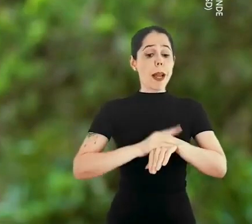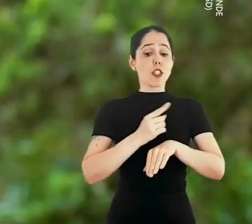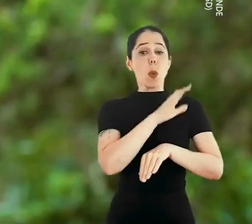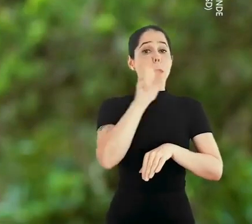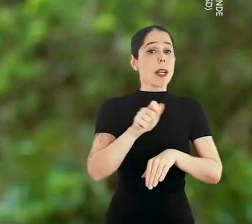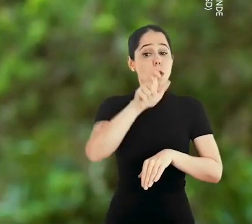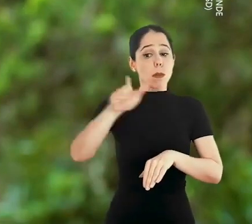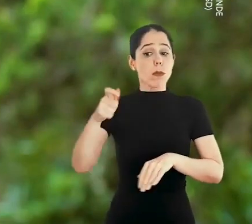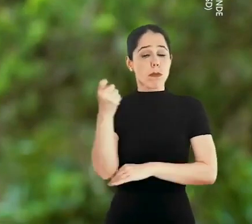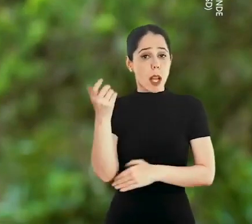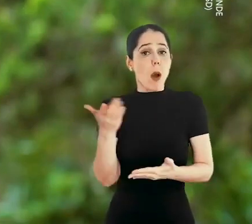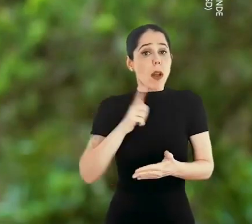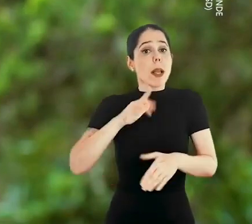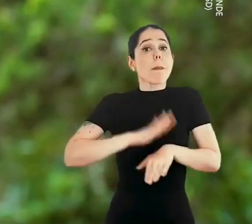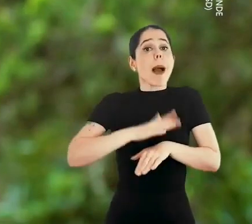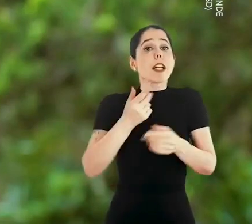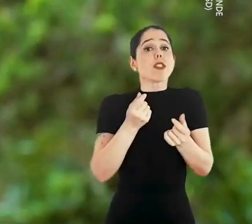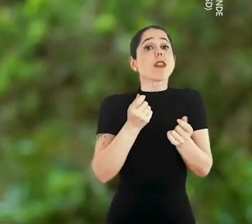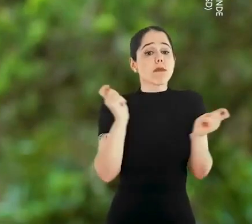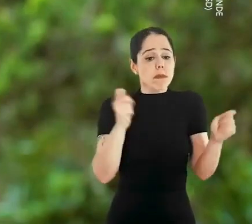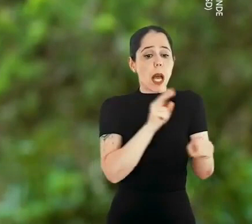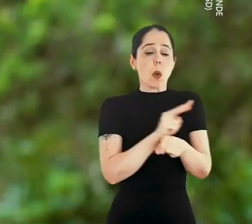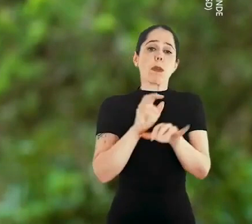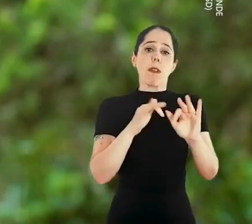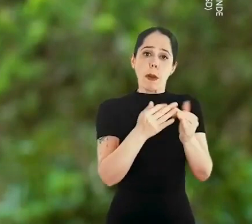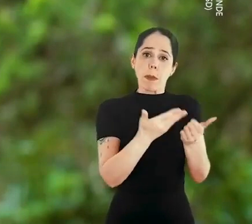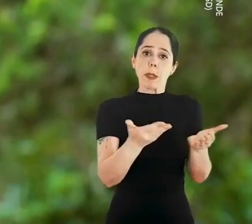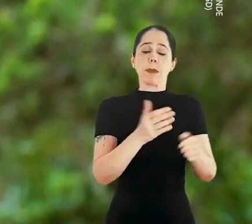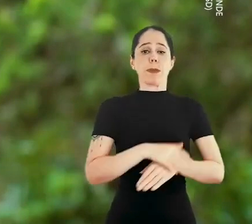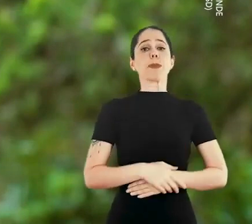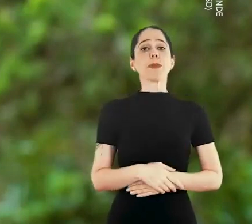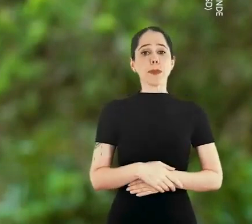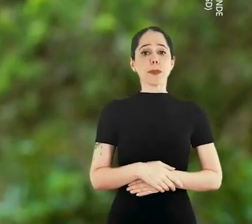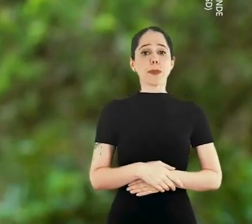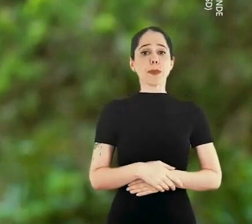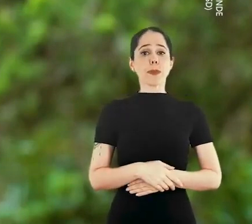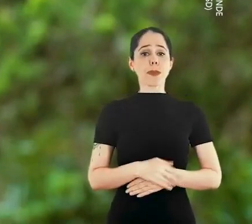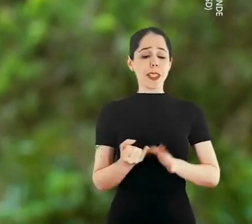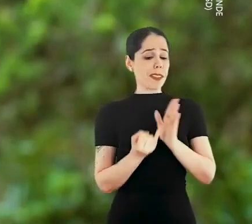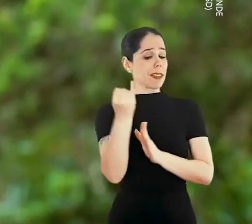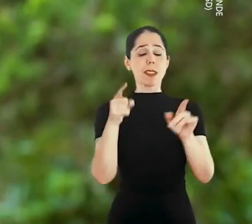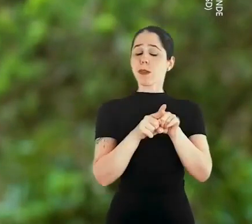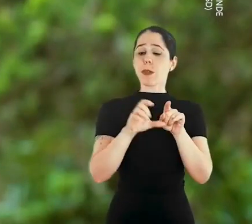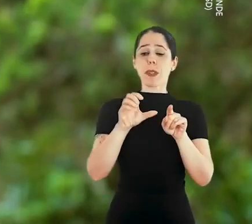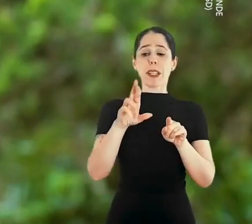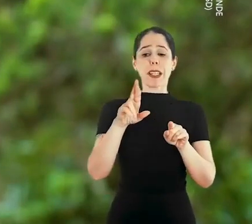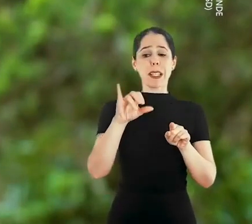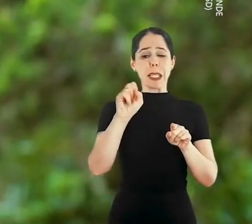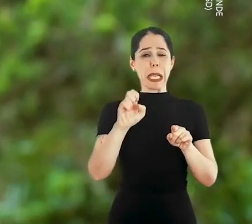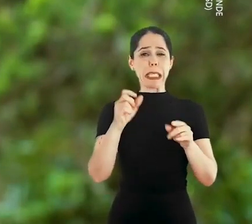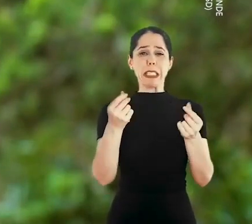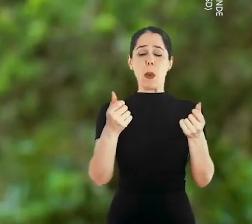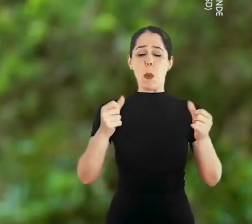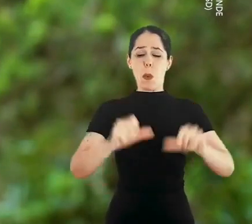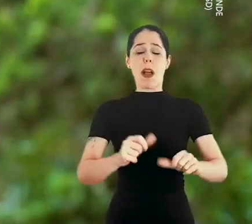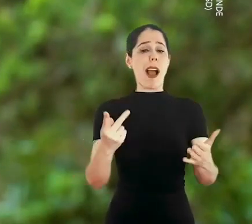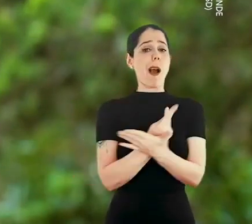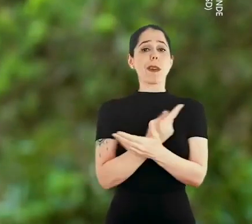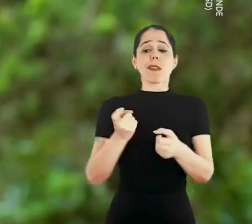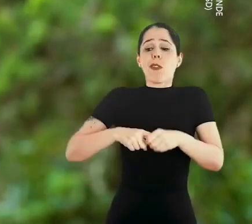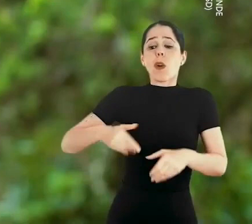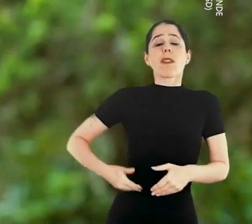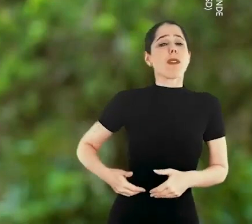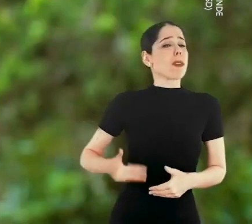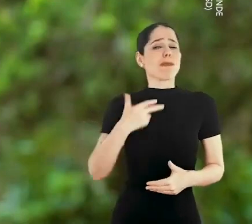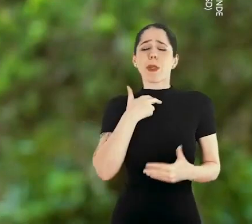de gaúchos agora tem mais dinheiro para cuidar das suas famílias. A inflação e a crise trouxeram a fome de volta. Nós